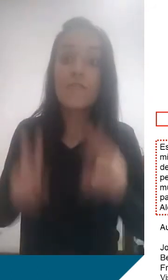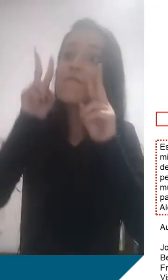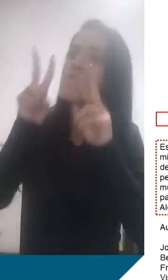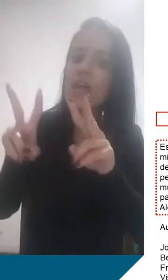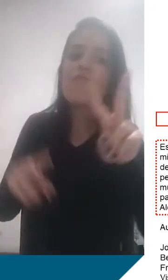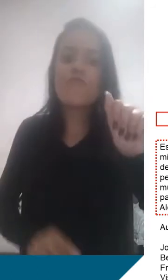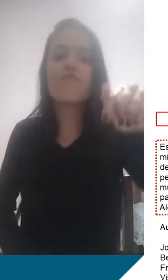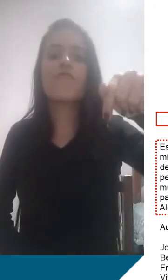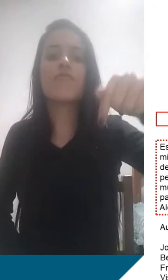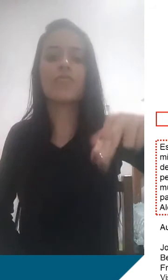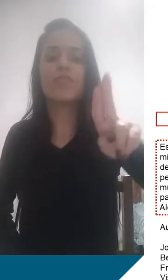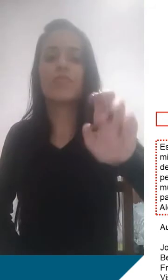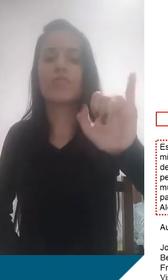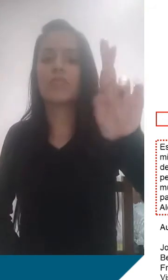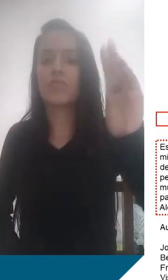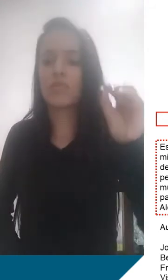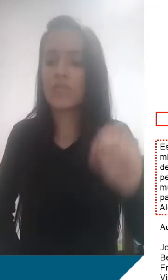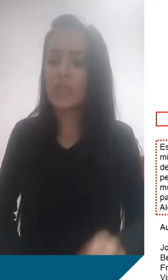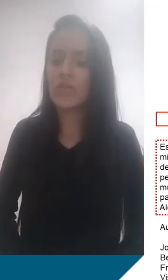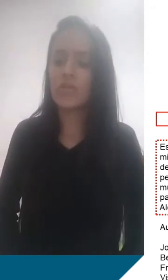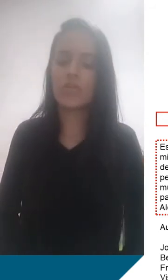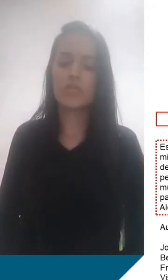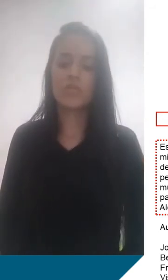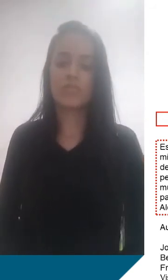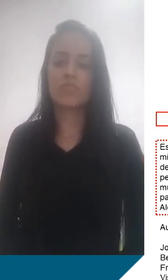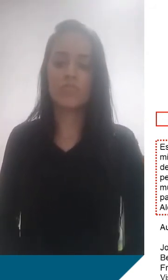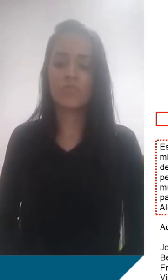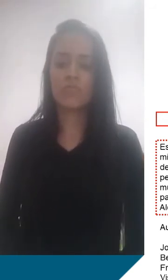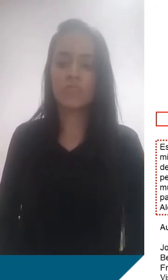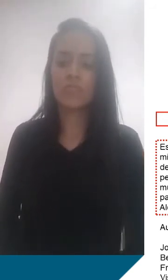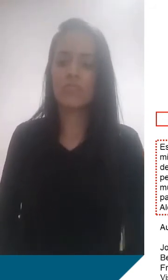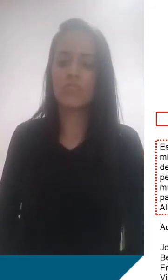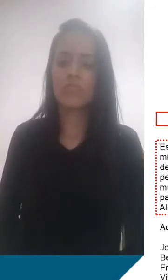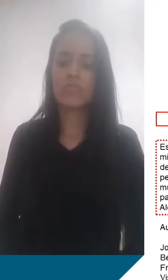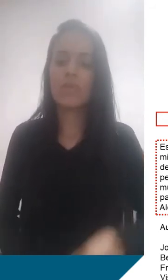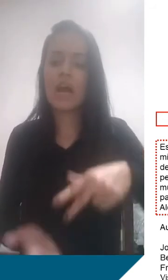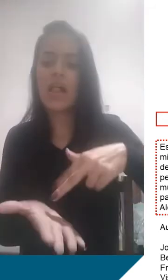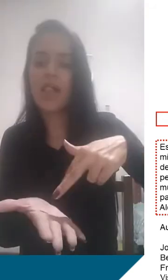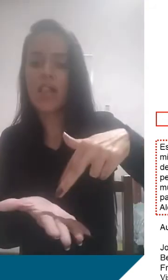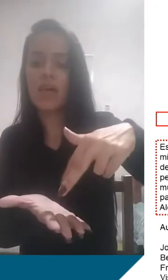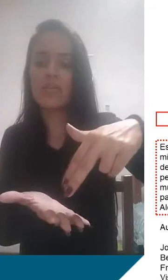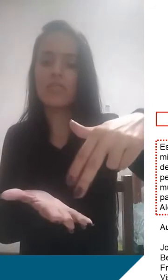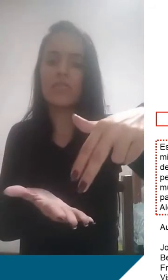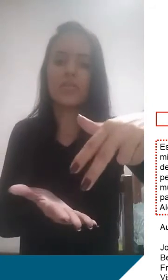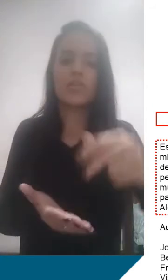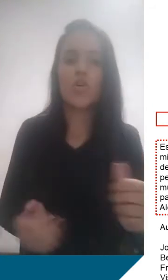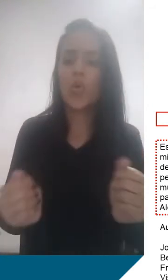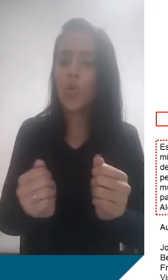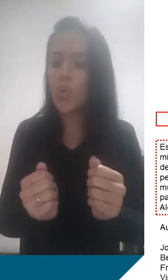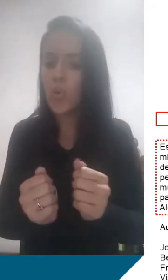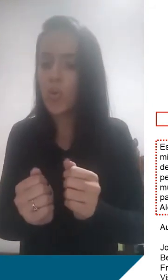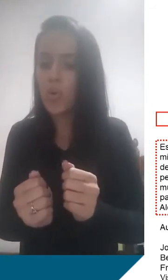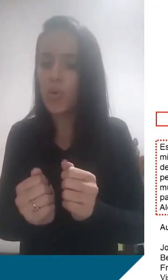vaqueiro cearense que a unha de cavalo acosta o touro indômito no cerrado mais espesso, e o derriba pela cauda com admirável